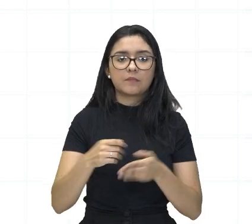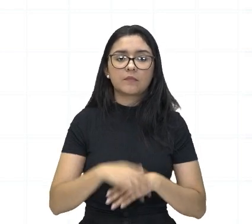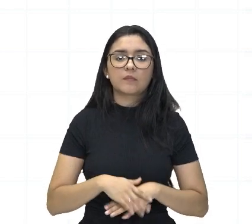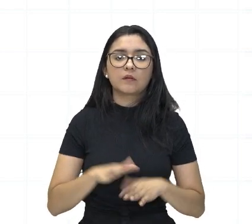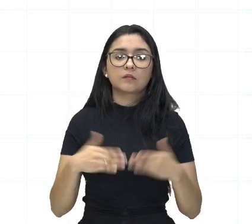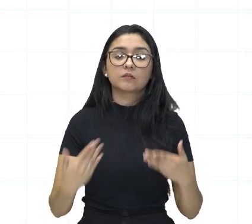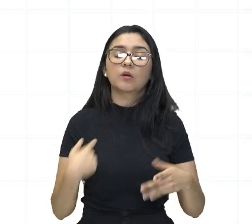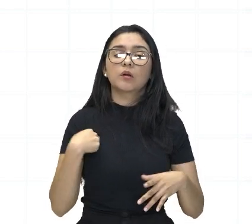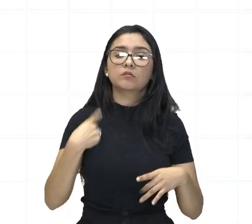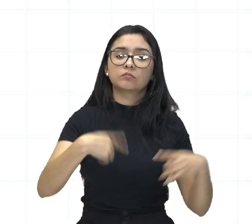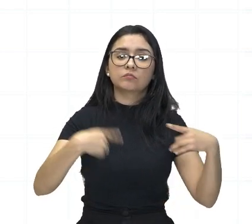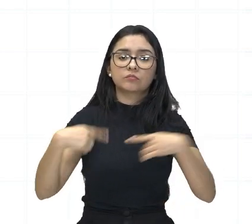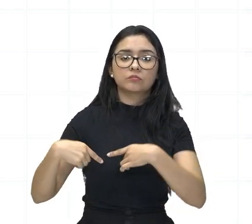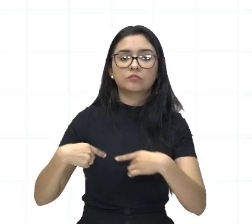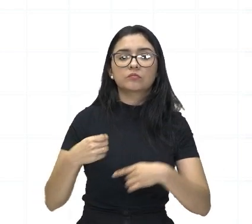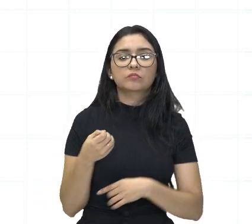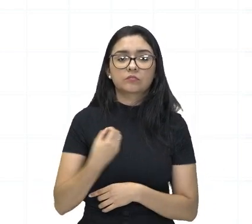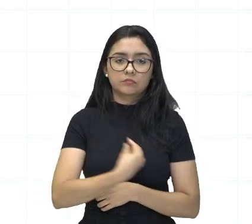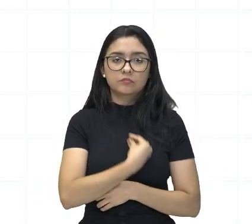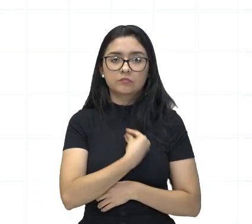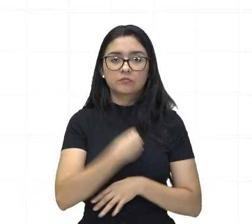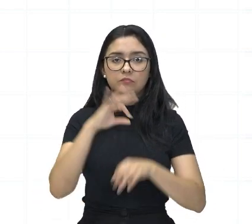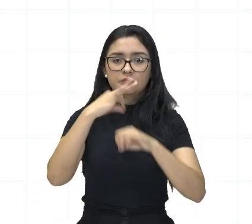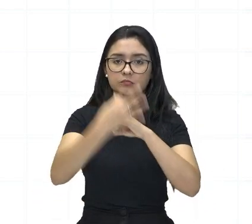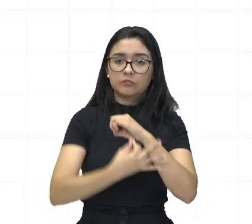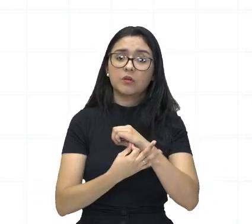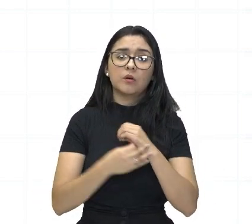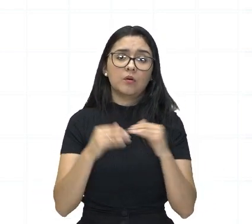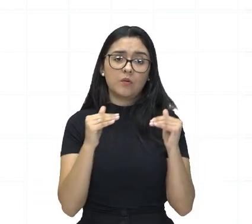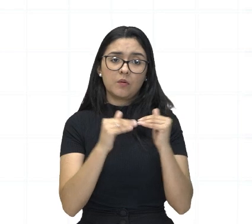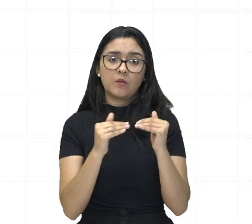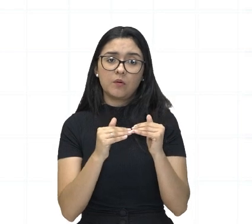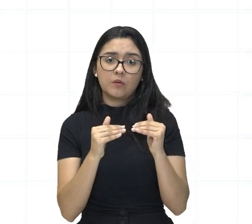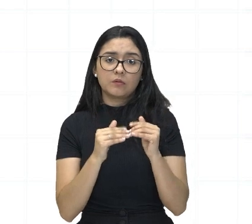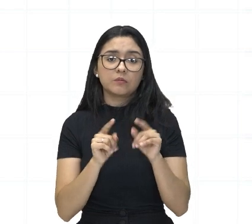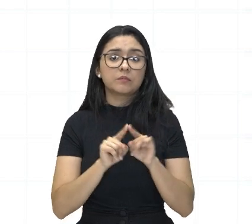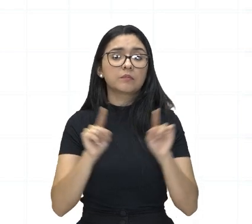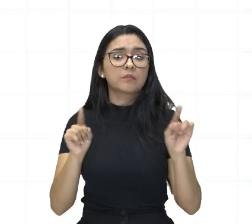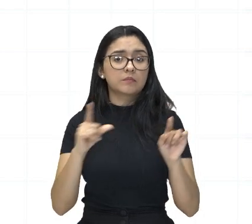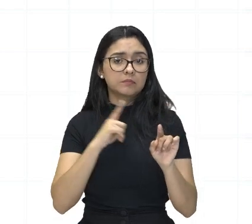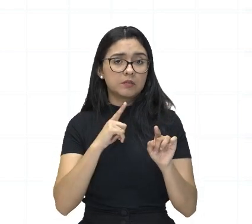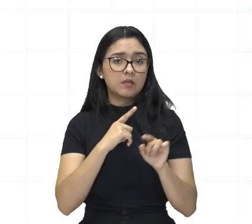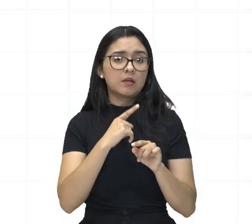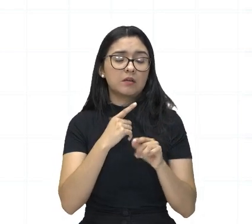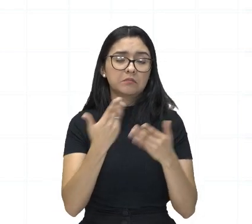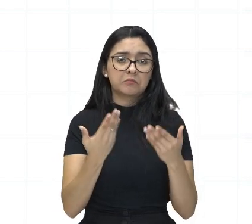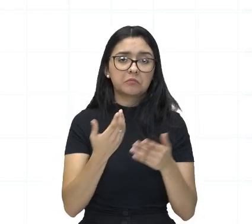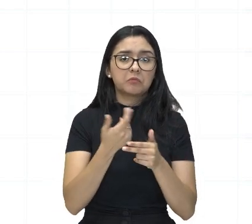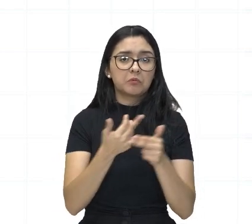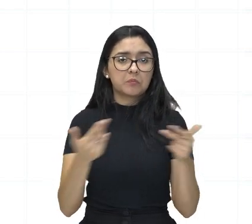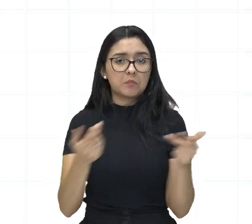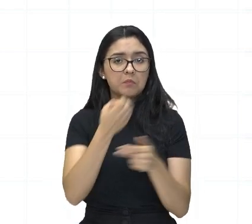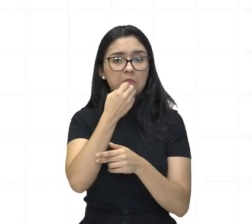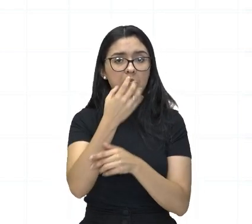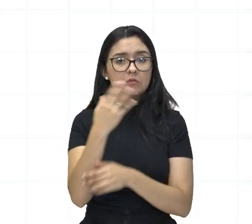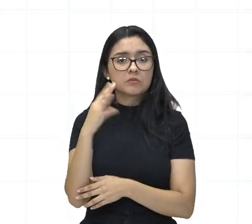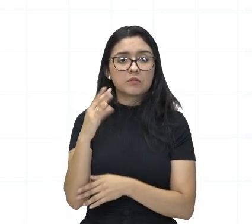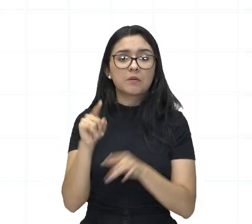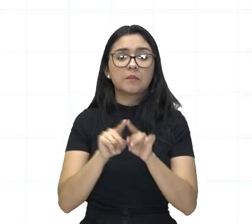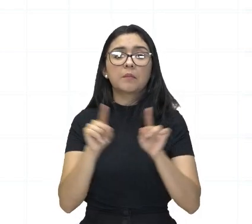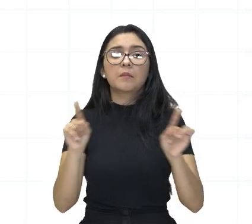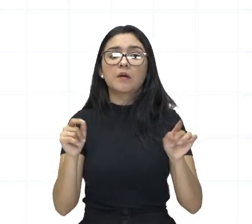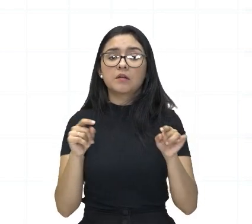a colonização em Marte, concordo parcialmente, reconhecendo os benefícios científicos, mas também